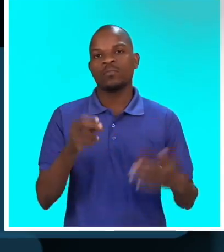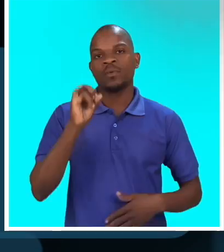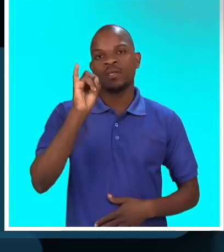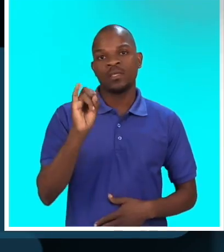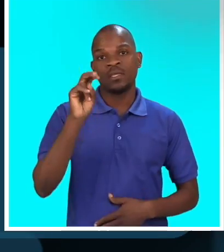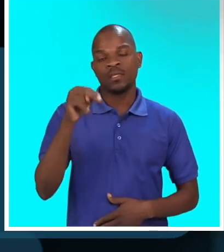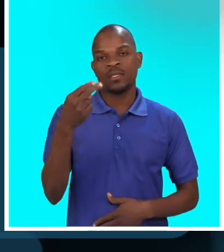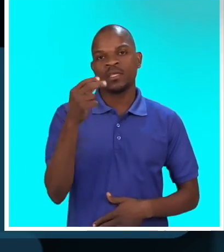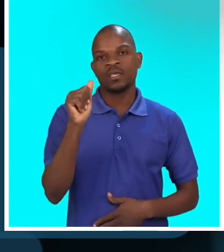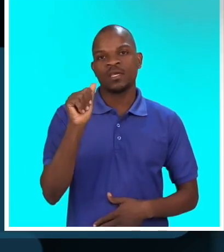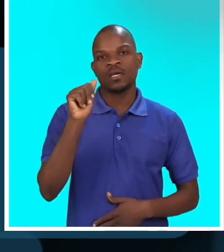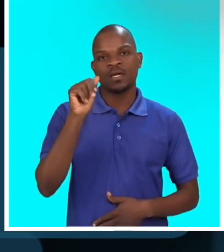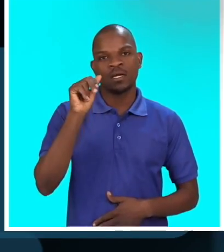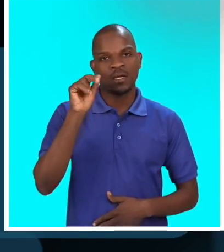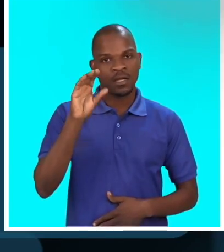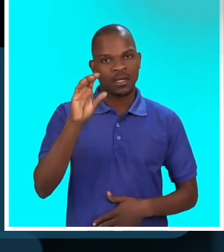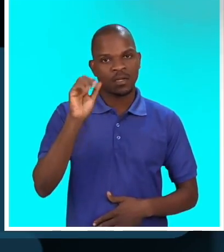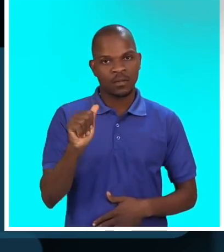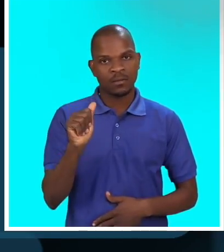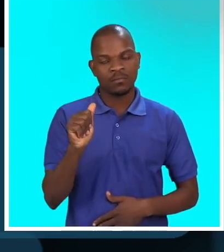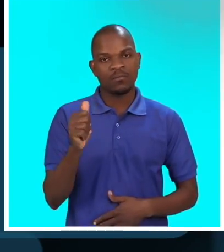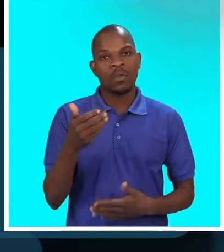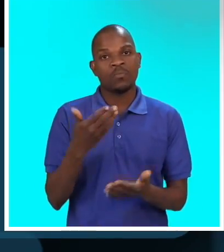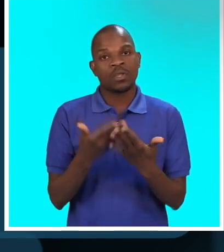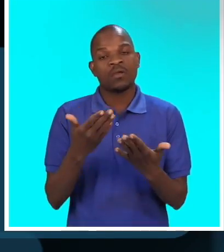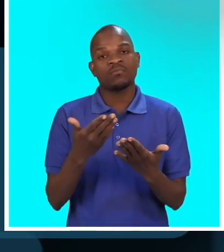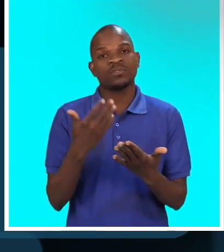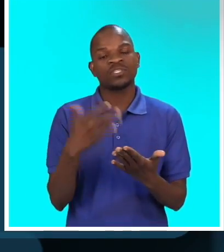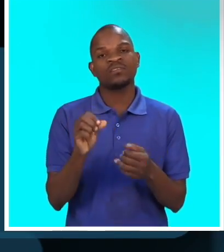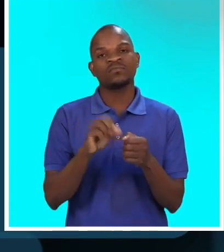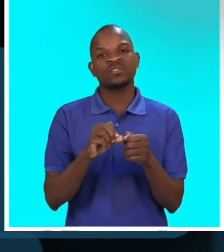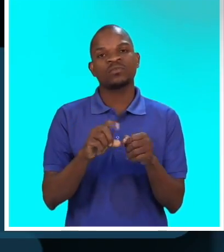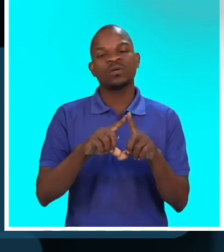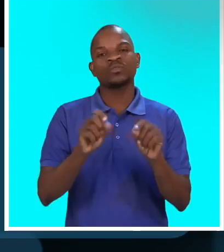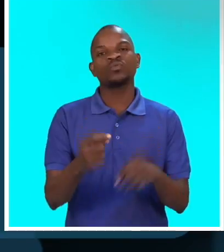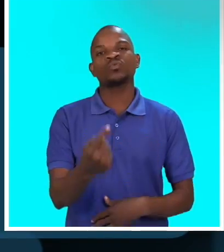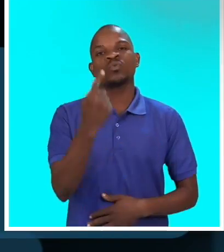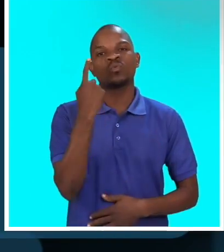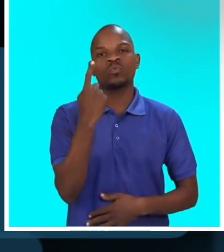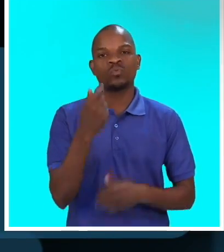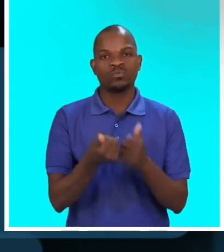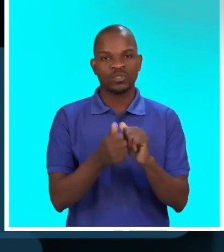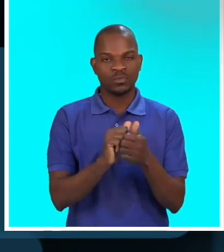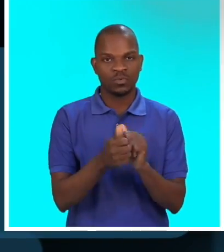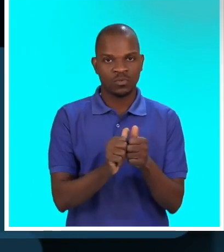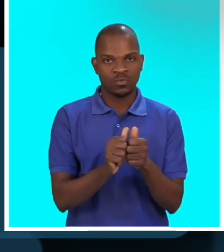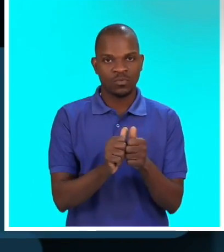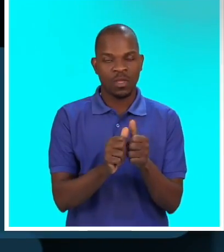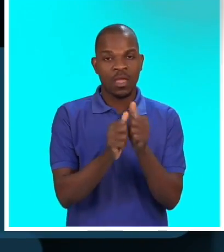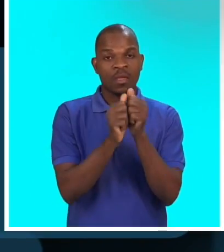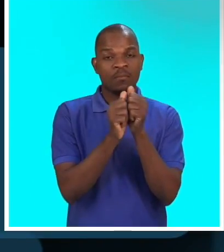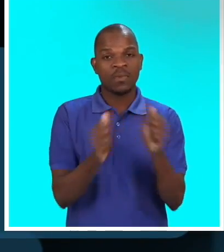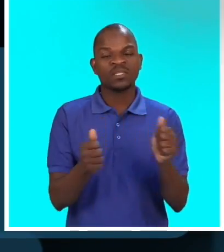Inhaca foi fazer trabalho. Uma única modalidade para a Inhaca